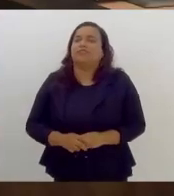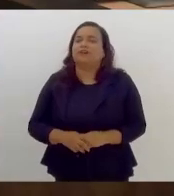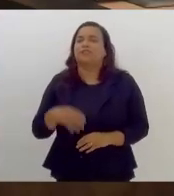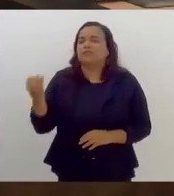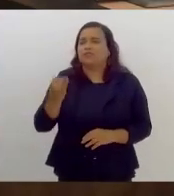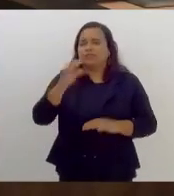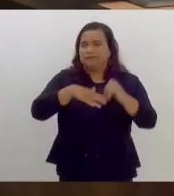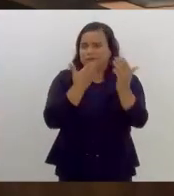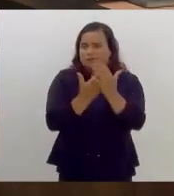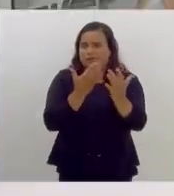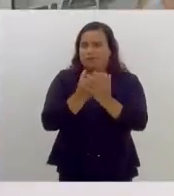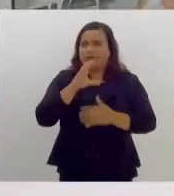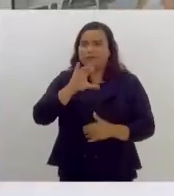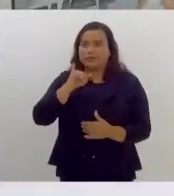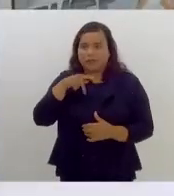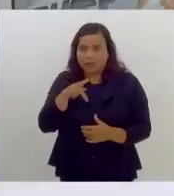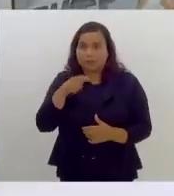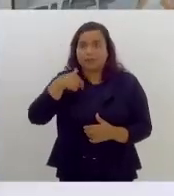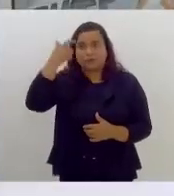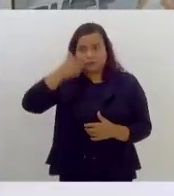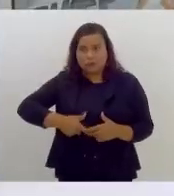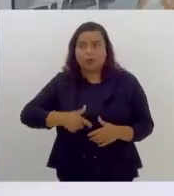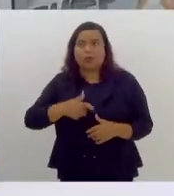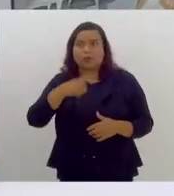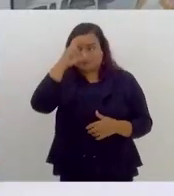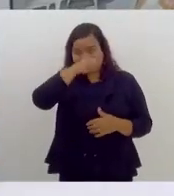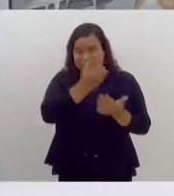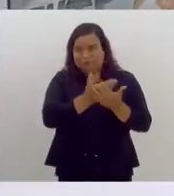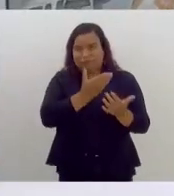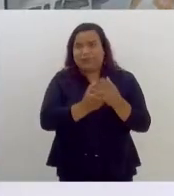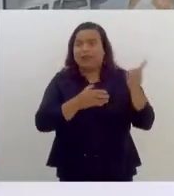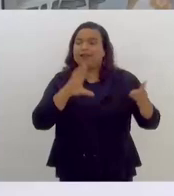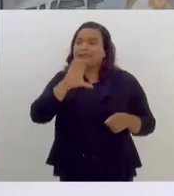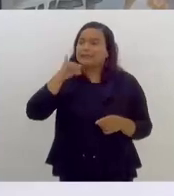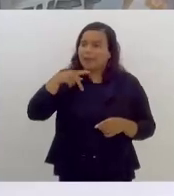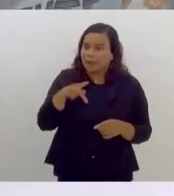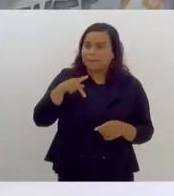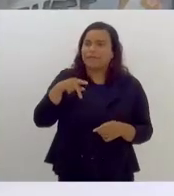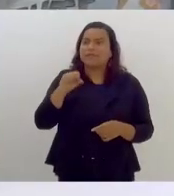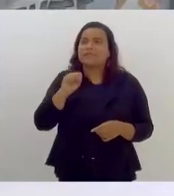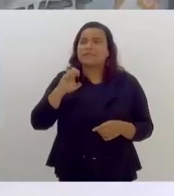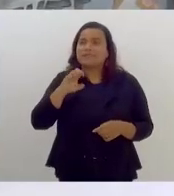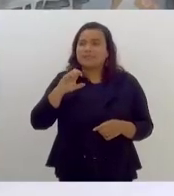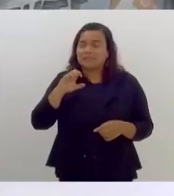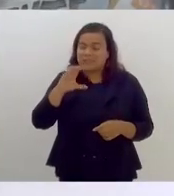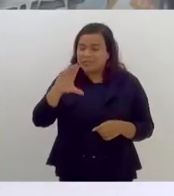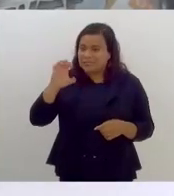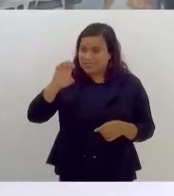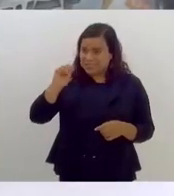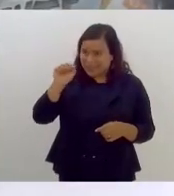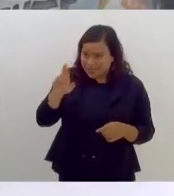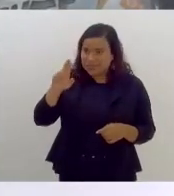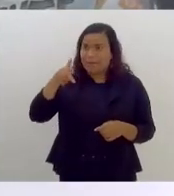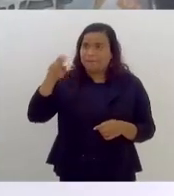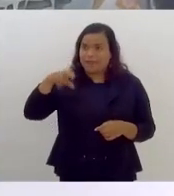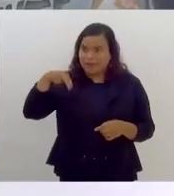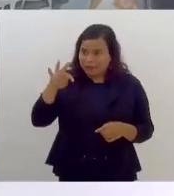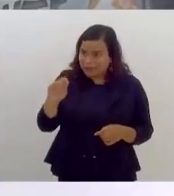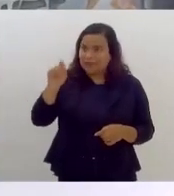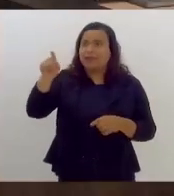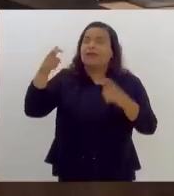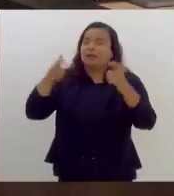Eu sou cria de CIEP, do CIEP César Perneta, na Maré, e a gente sabe o quanto que os animadores